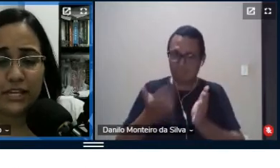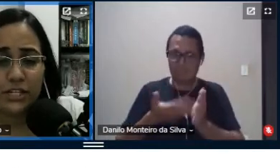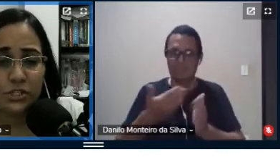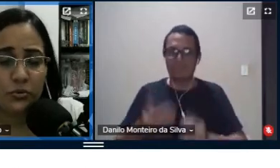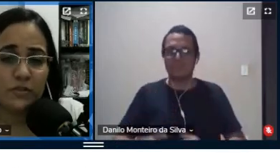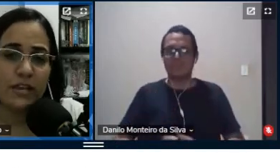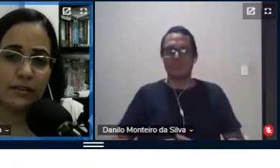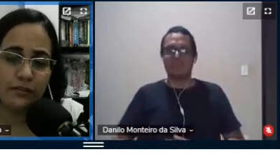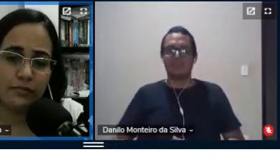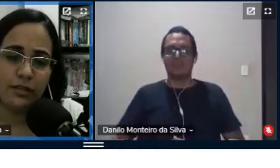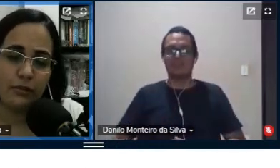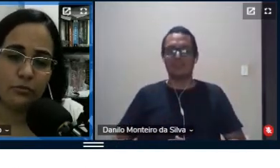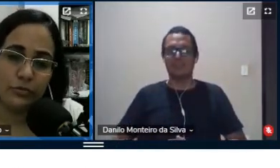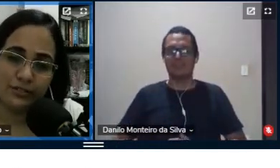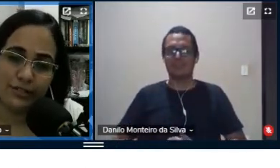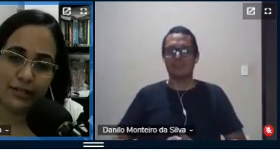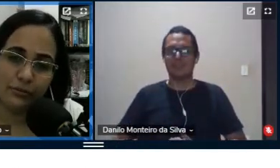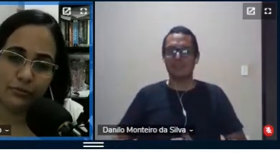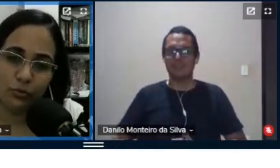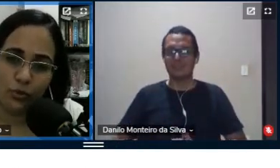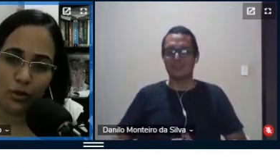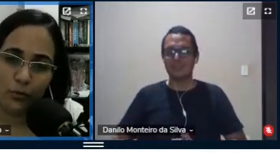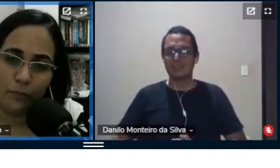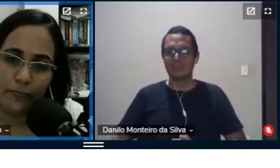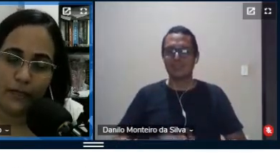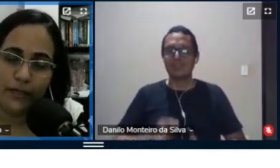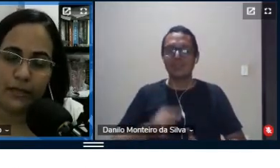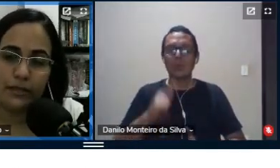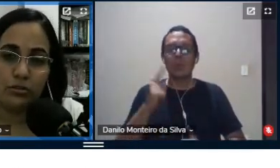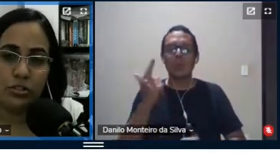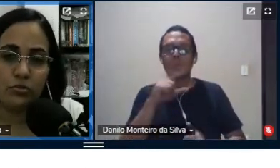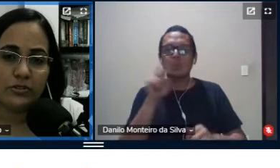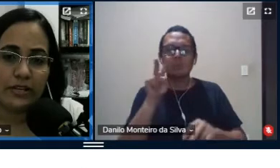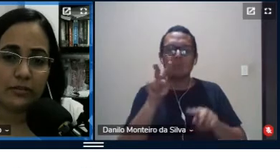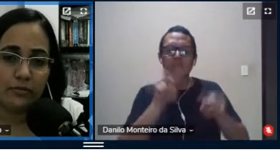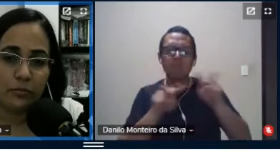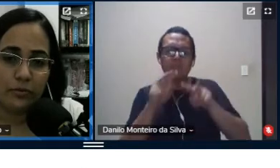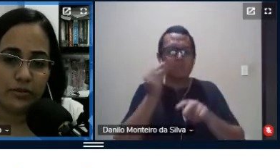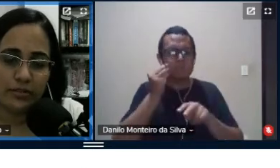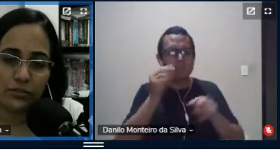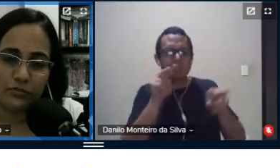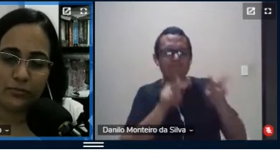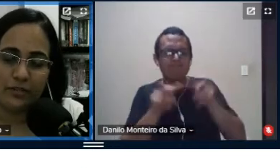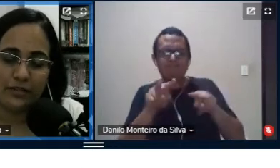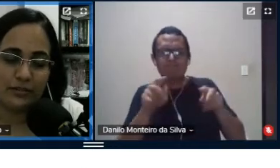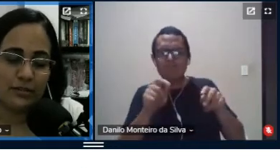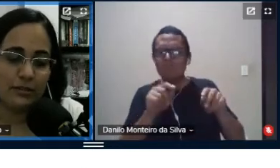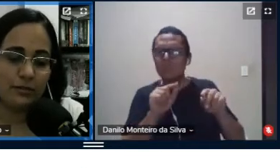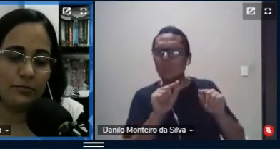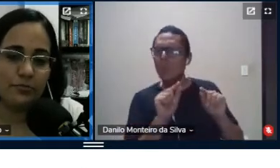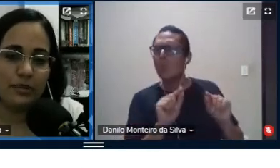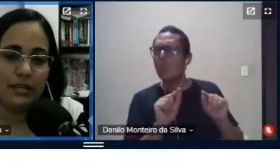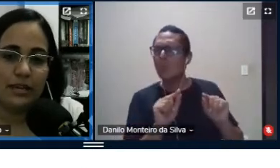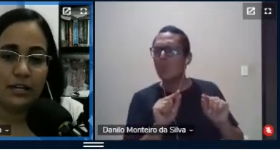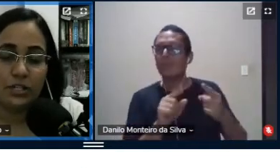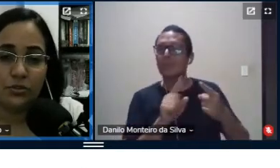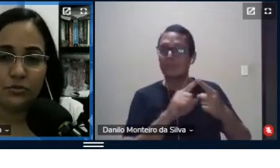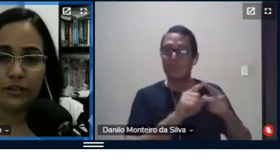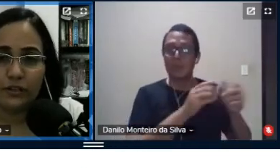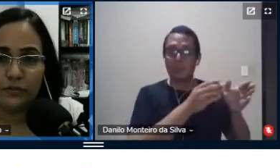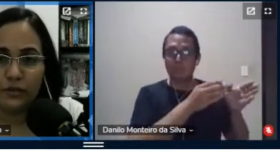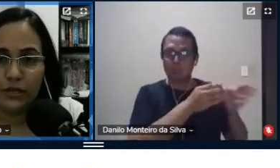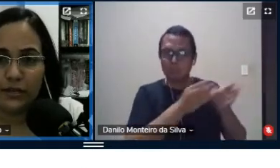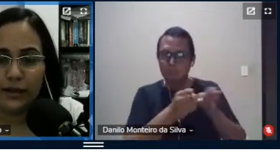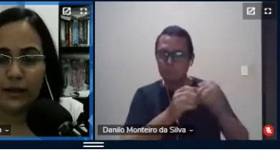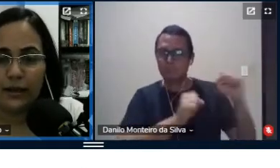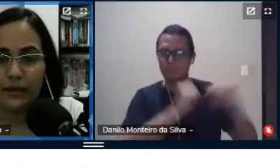O que a gente consegue ver no ensaio visual? Então a gente consegue ver o processo de fabricação, a gente